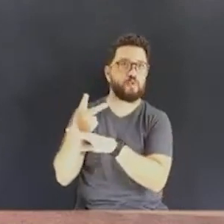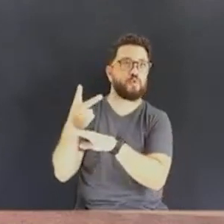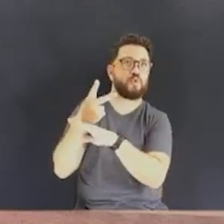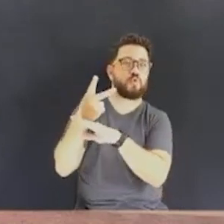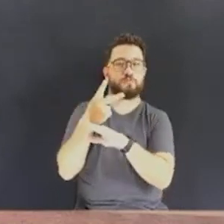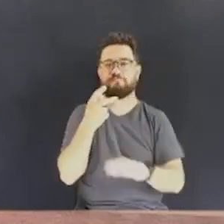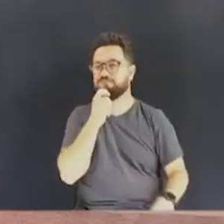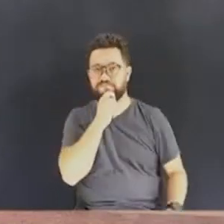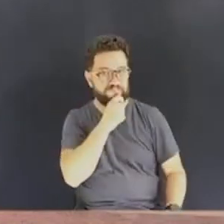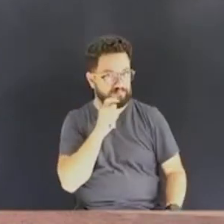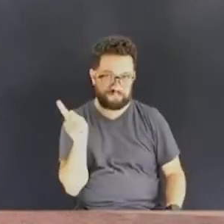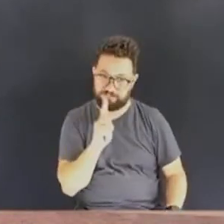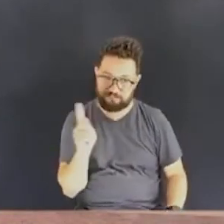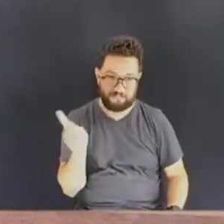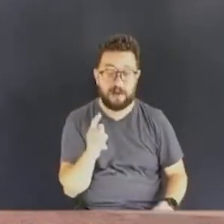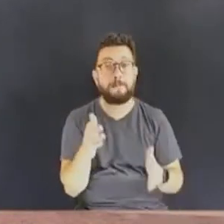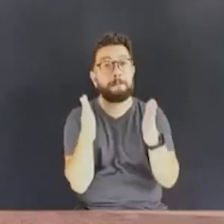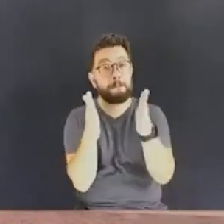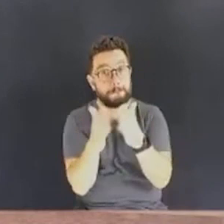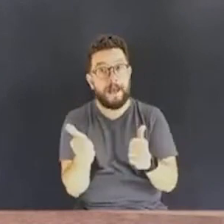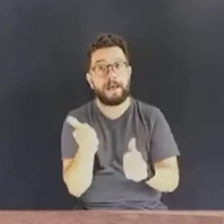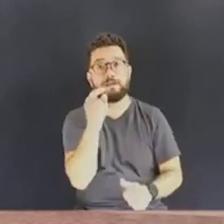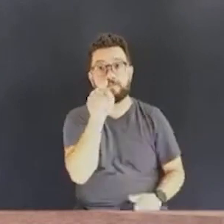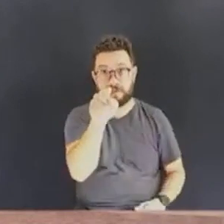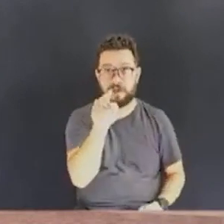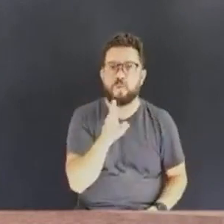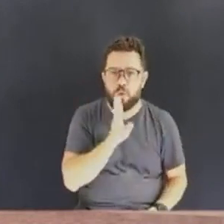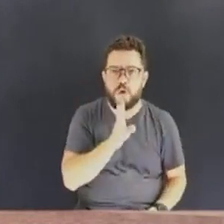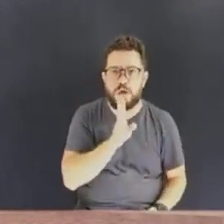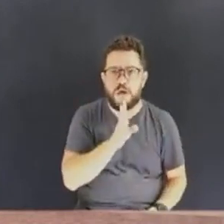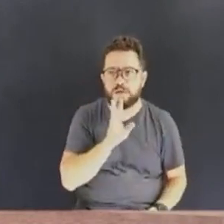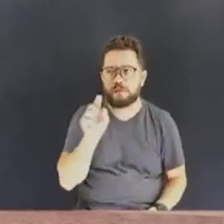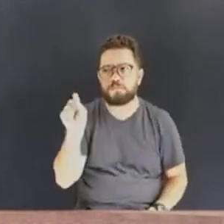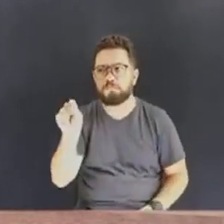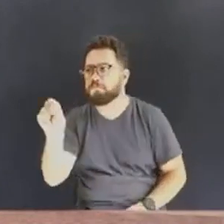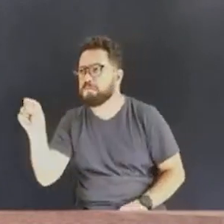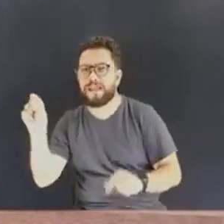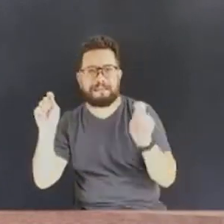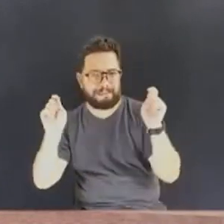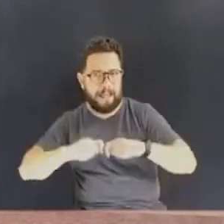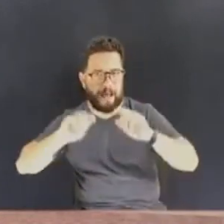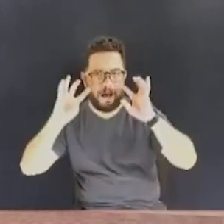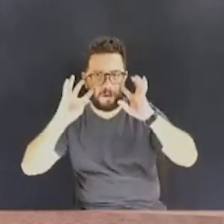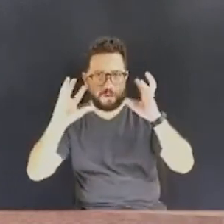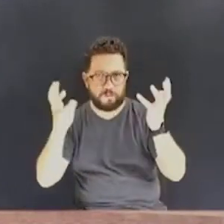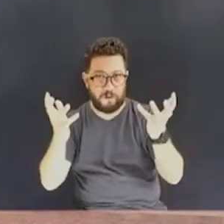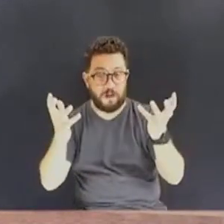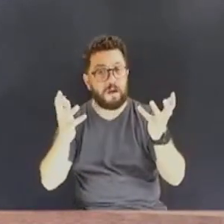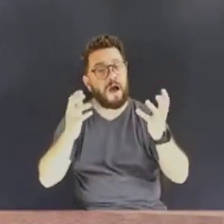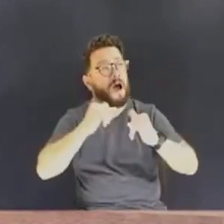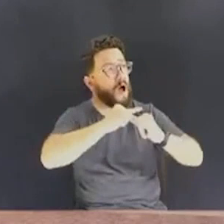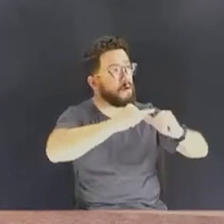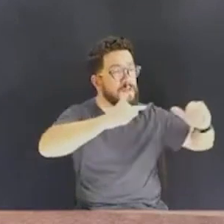a Vossas Excelências que tenham conhecimento de algumas situações que podem ser resolvidas, que noticiem, para que